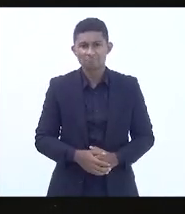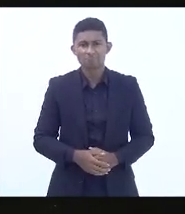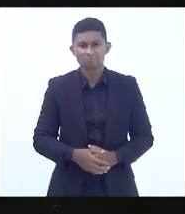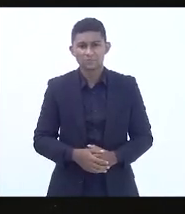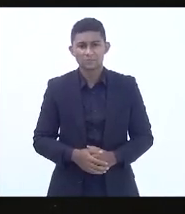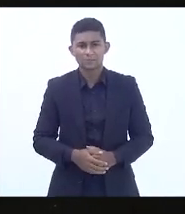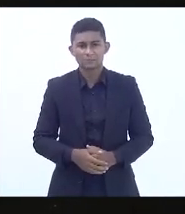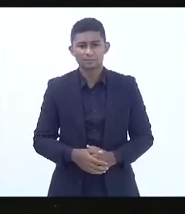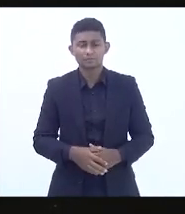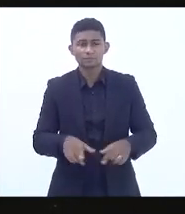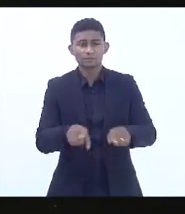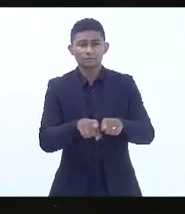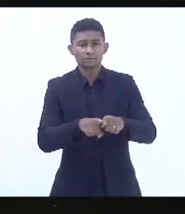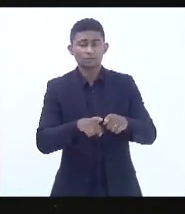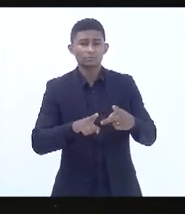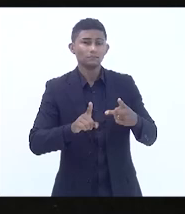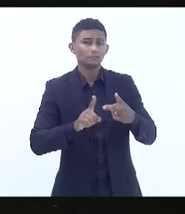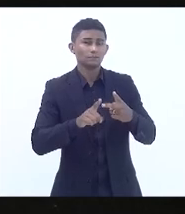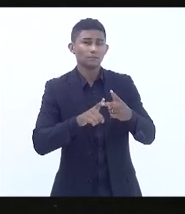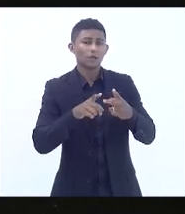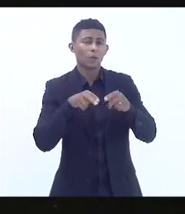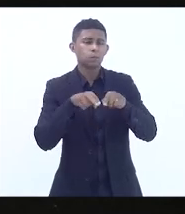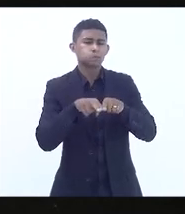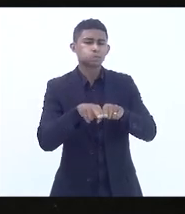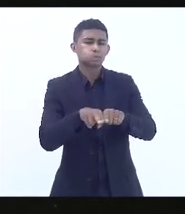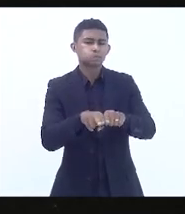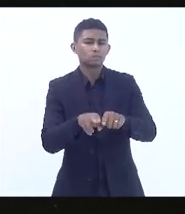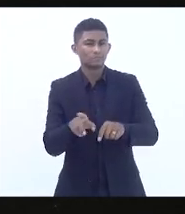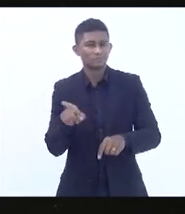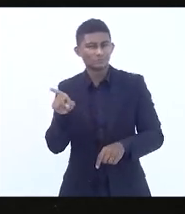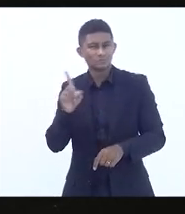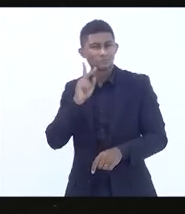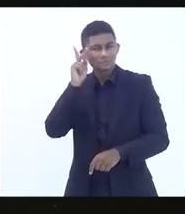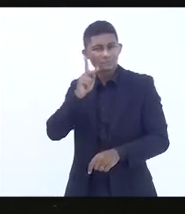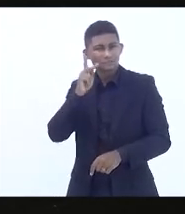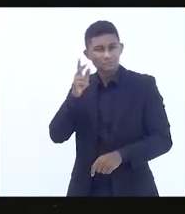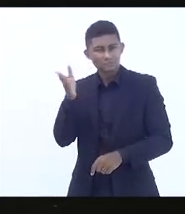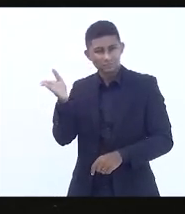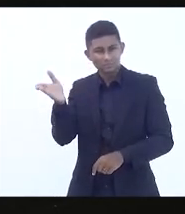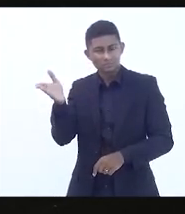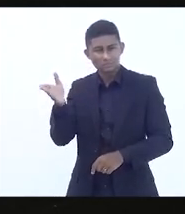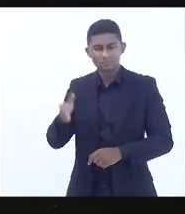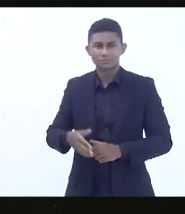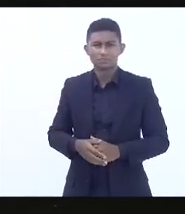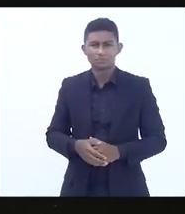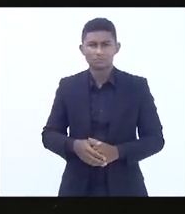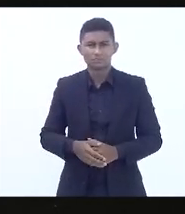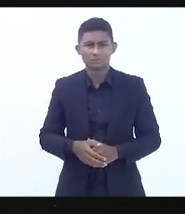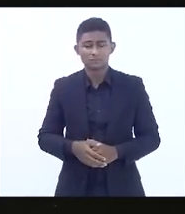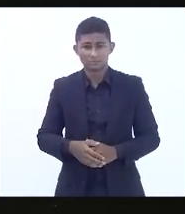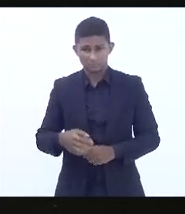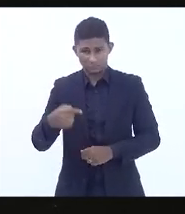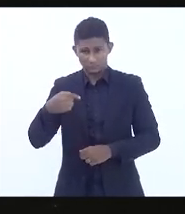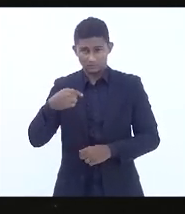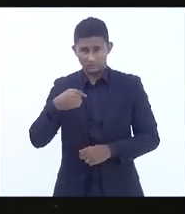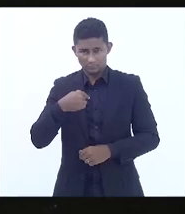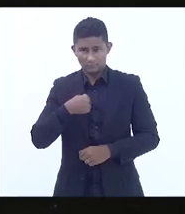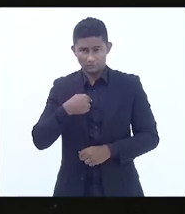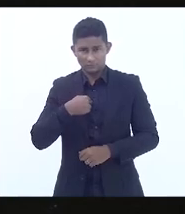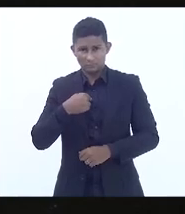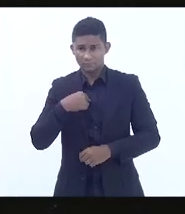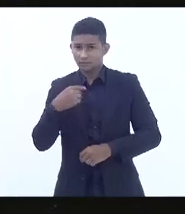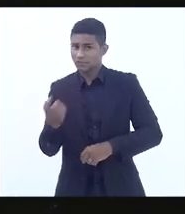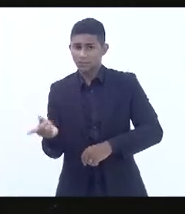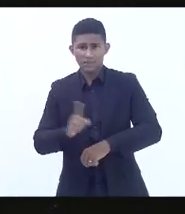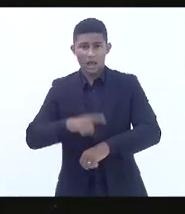praticando sexo com esse vereador, no qual eu tive a iniciativa de ir